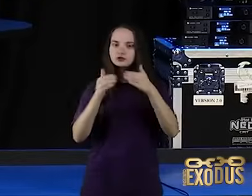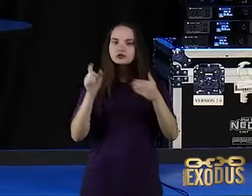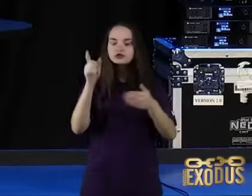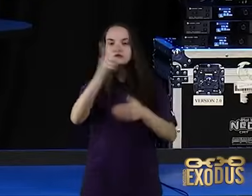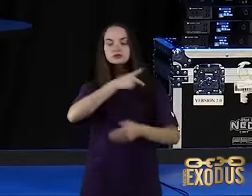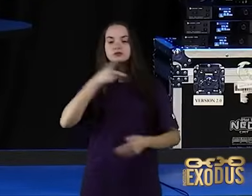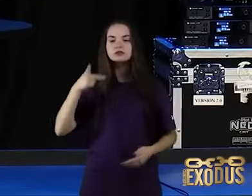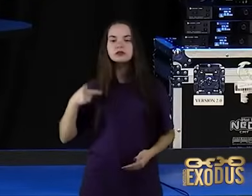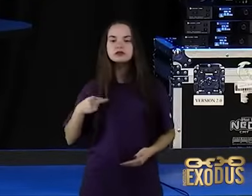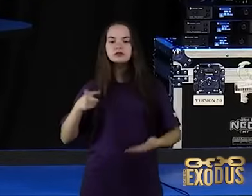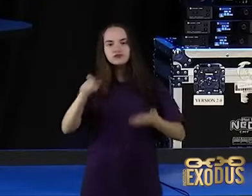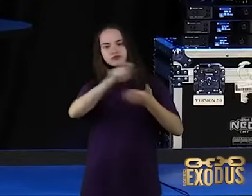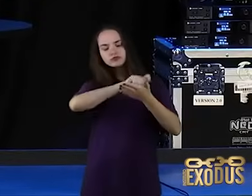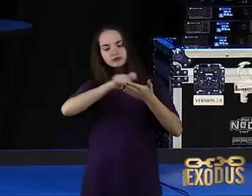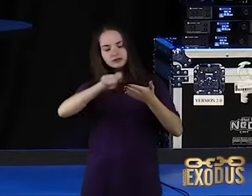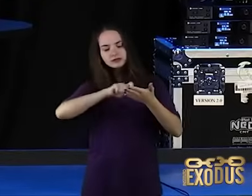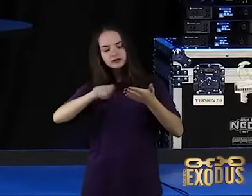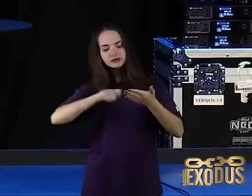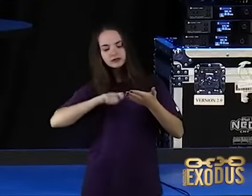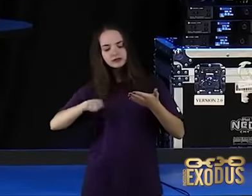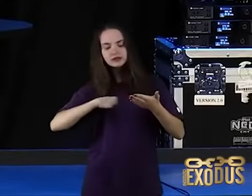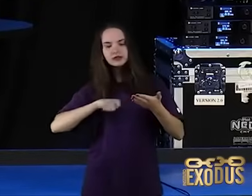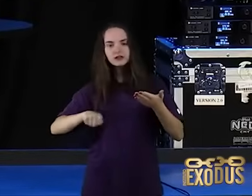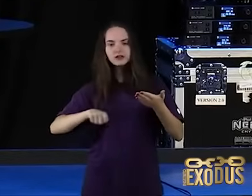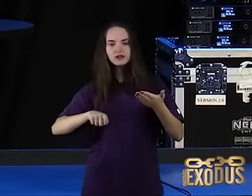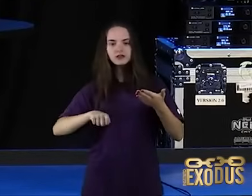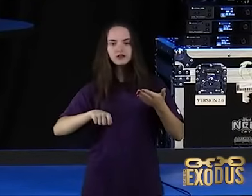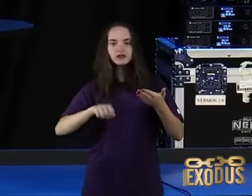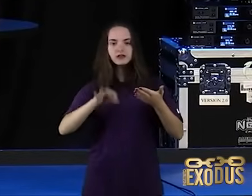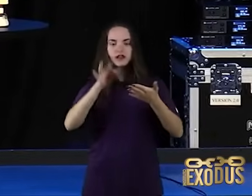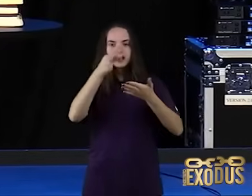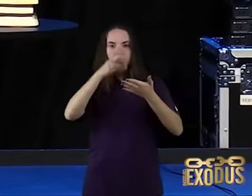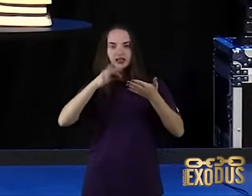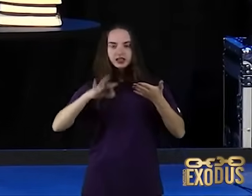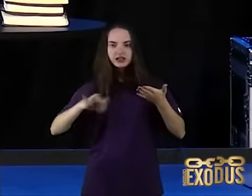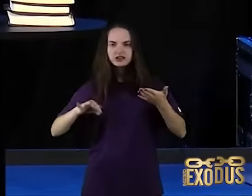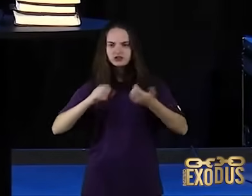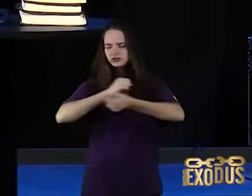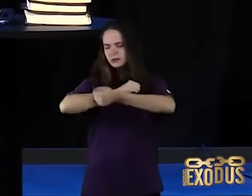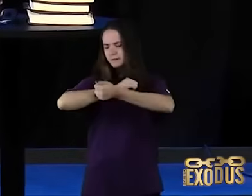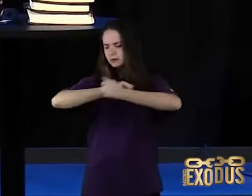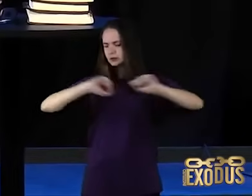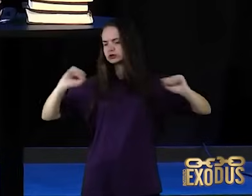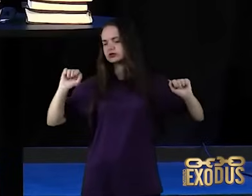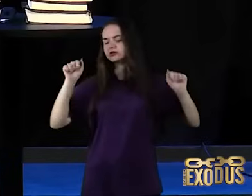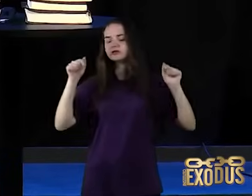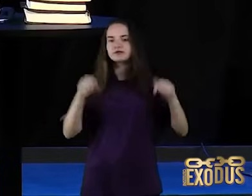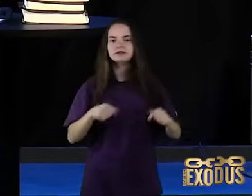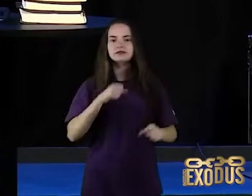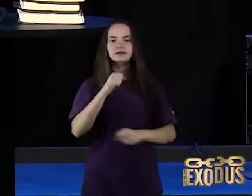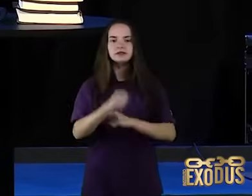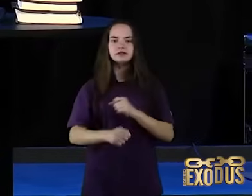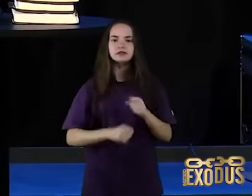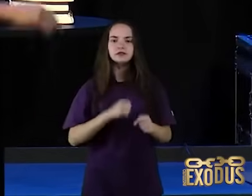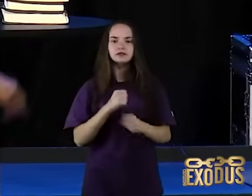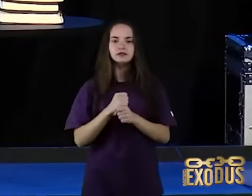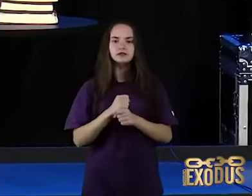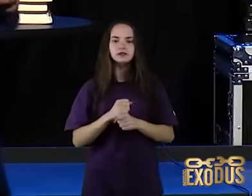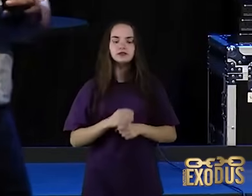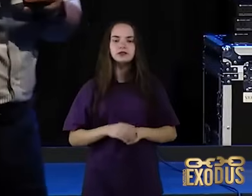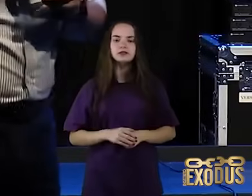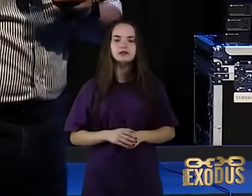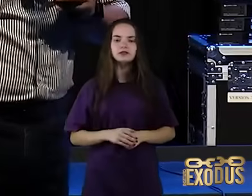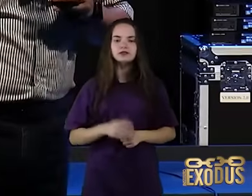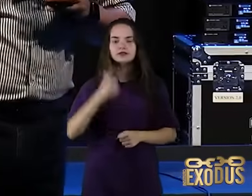pastores escreverem para mim uma lista de impossíveis para esse ano eles vão ter uma